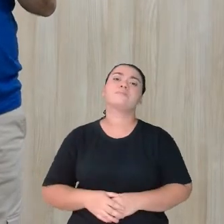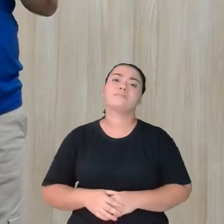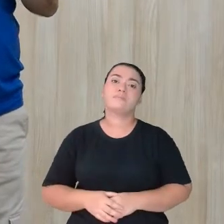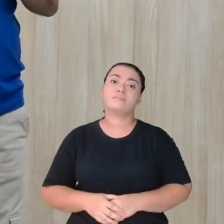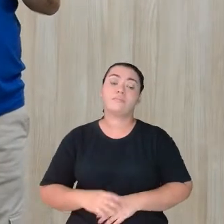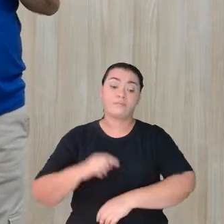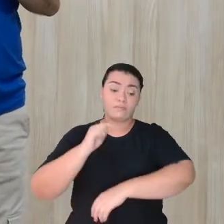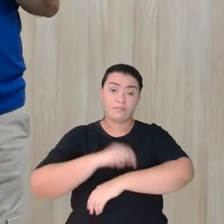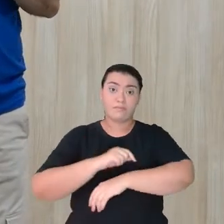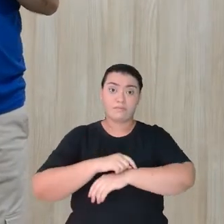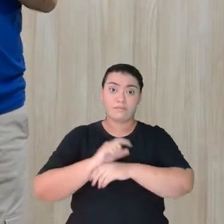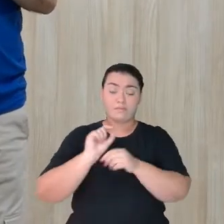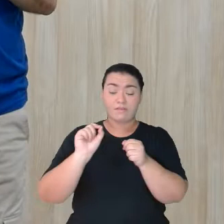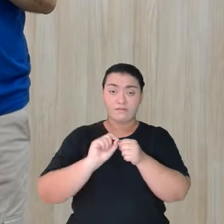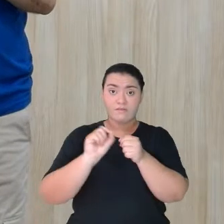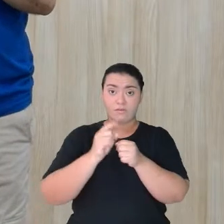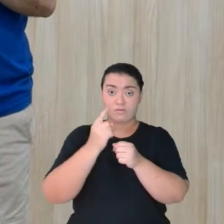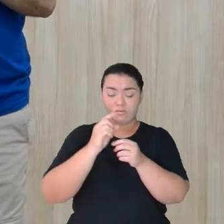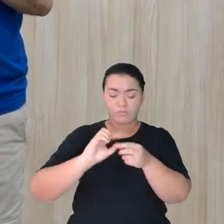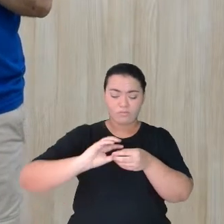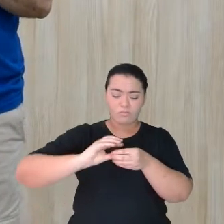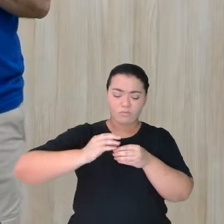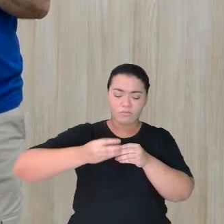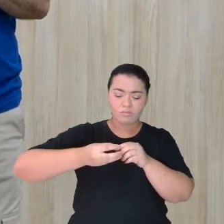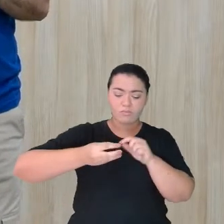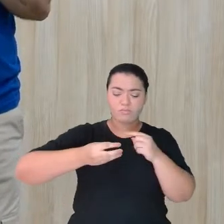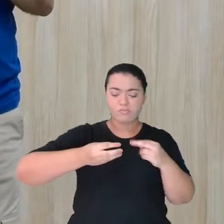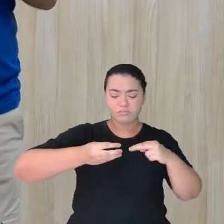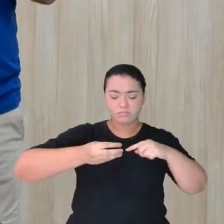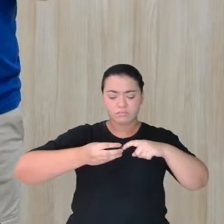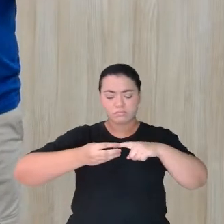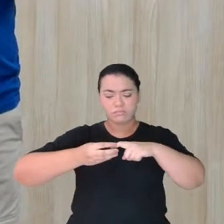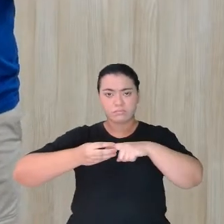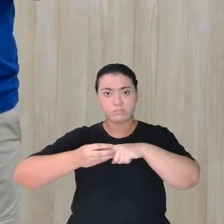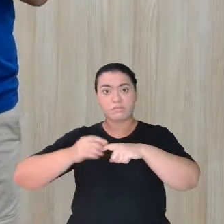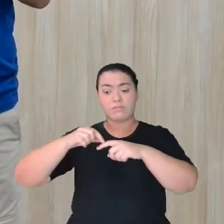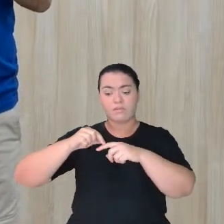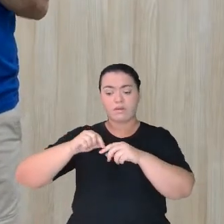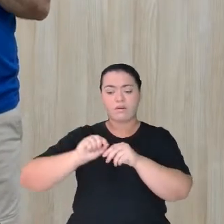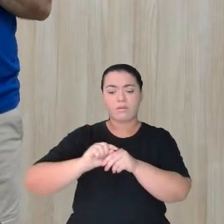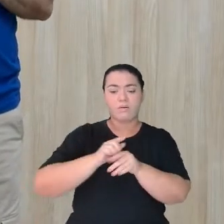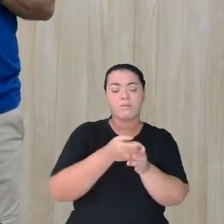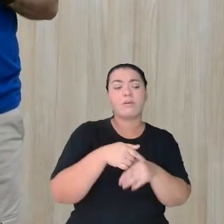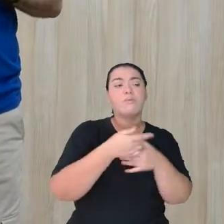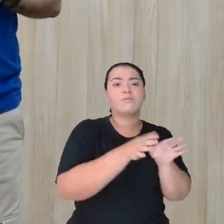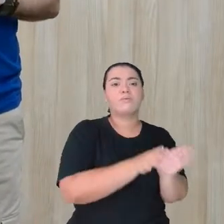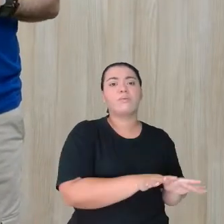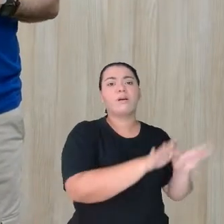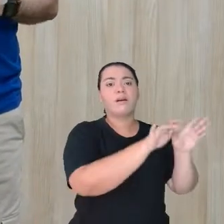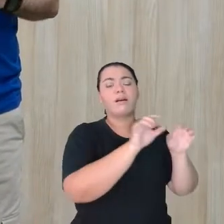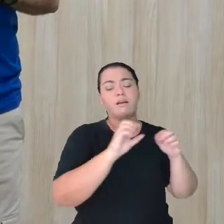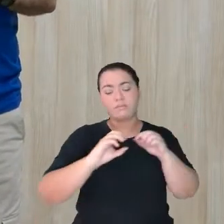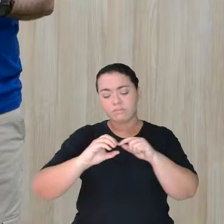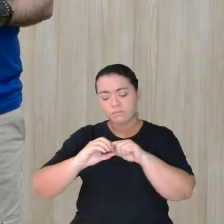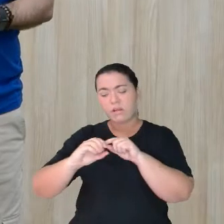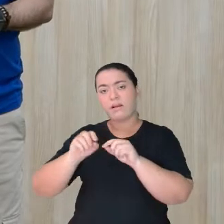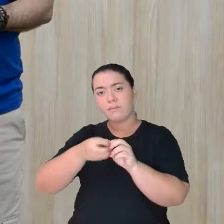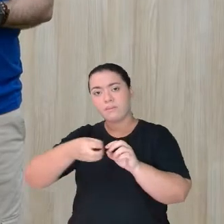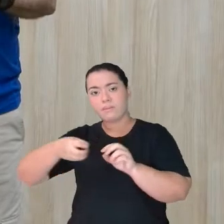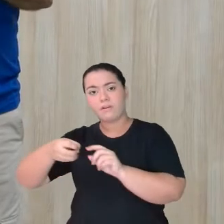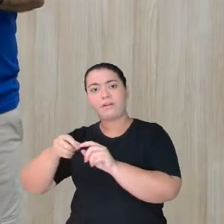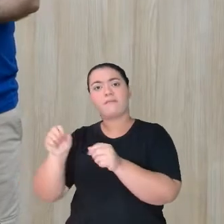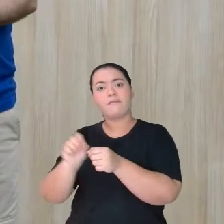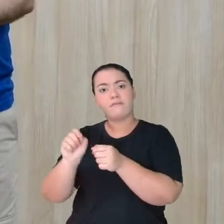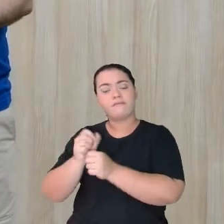com um único fio, né, produzido ali pelo bicho da seda, e aqueles fios eles eram entrançados para